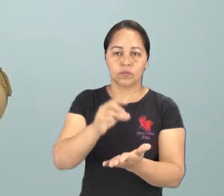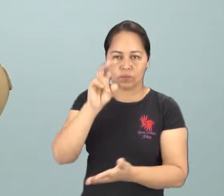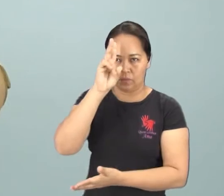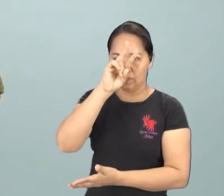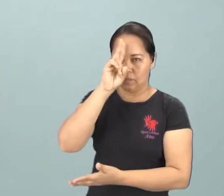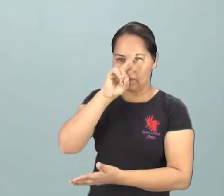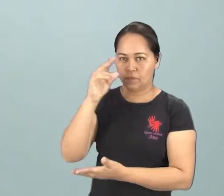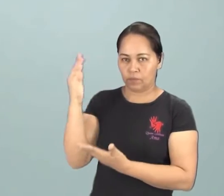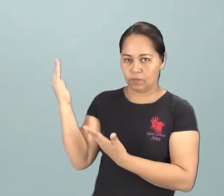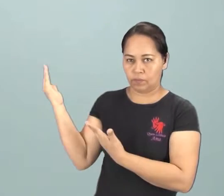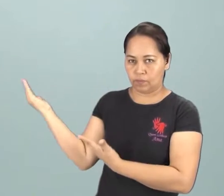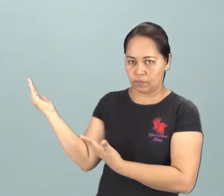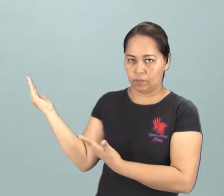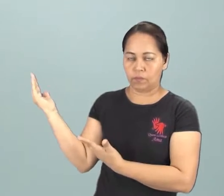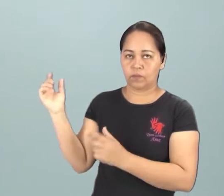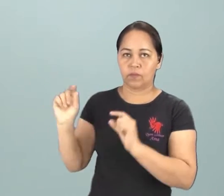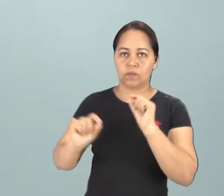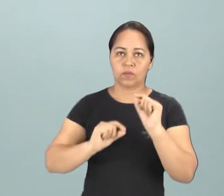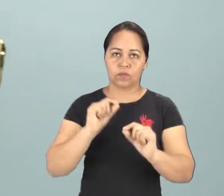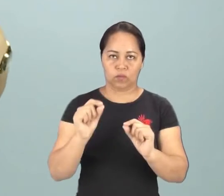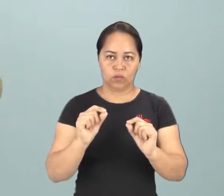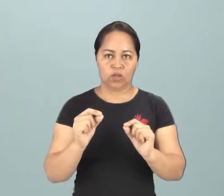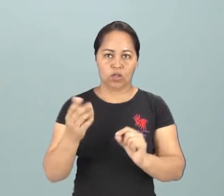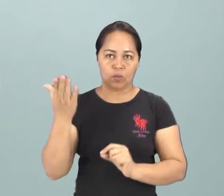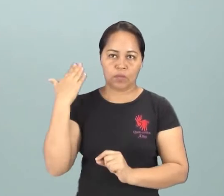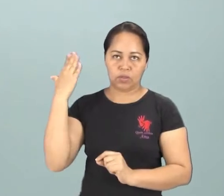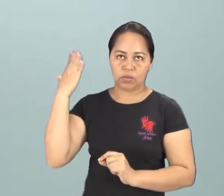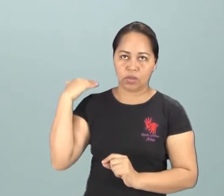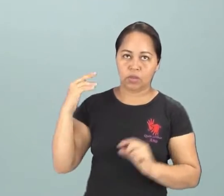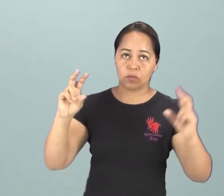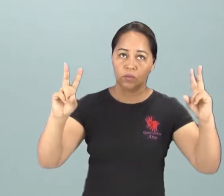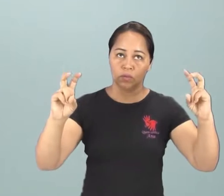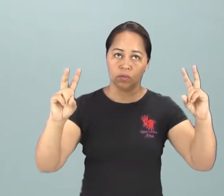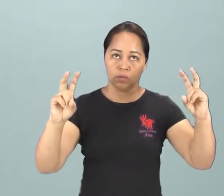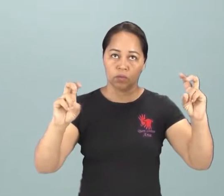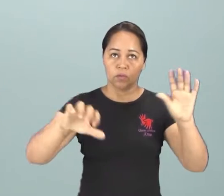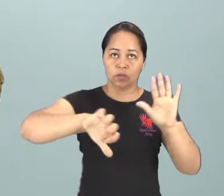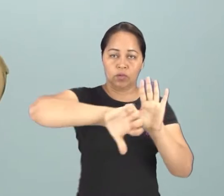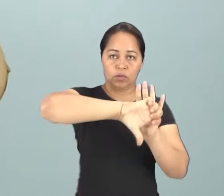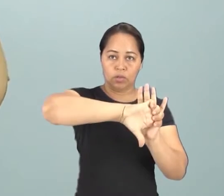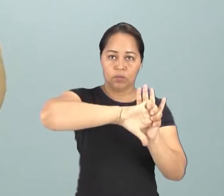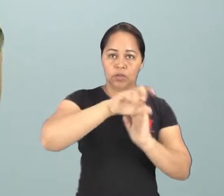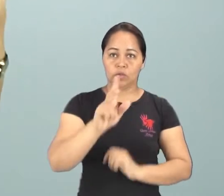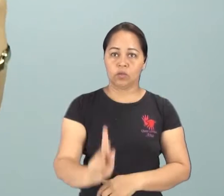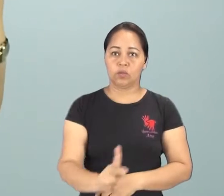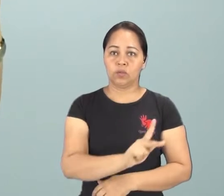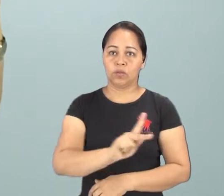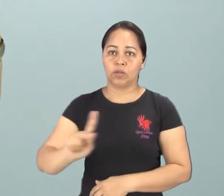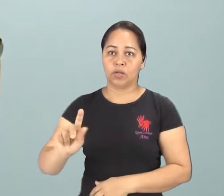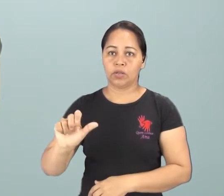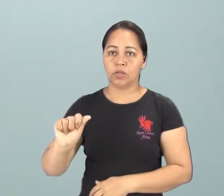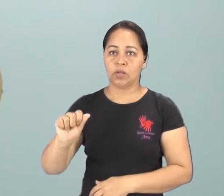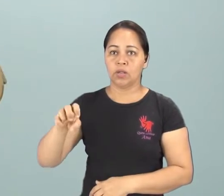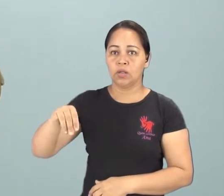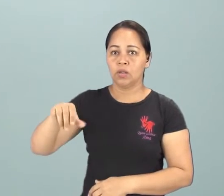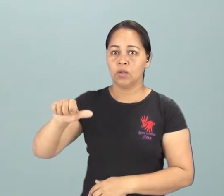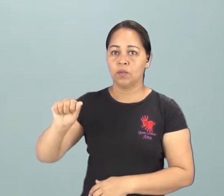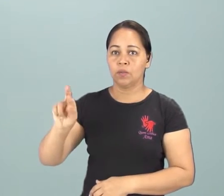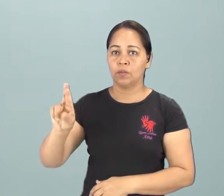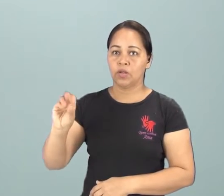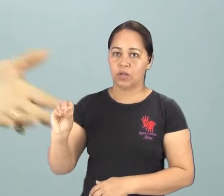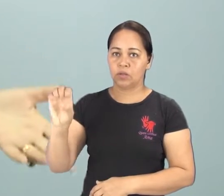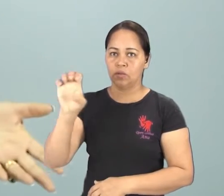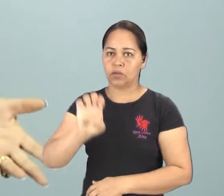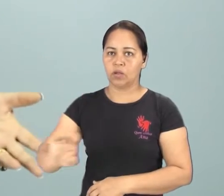que eu disse que não foi a obra O Crime do Padre Amaro que inaugura o naturalismo na Europa, mas sim foi em Portugal? E na